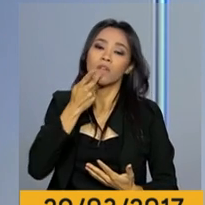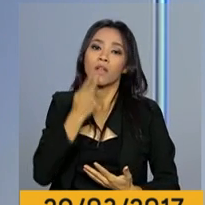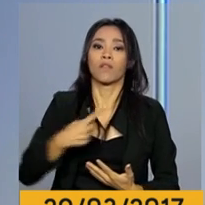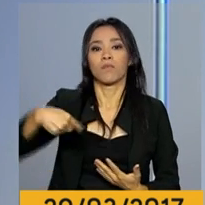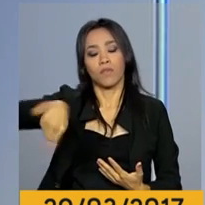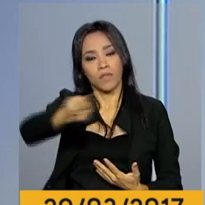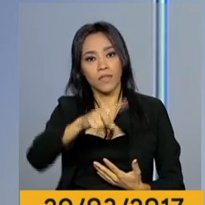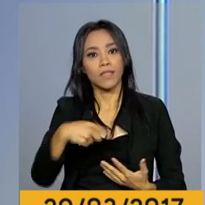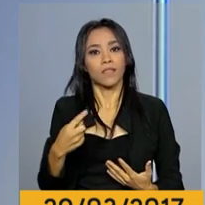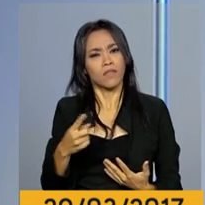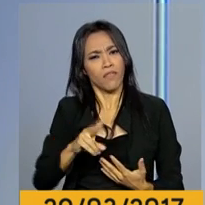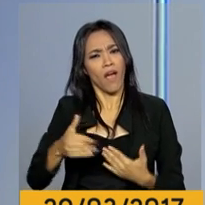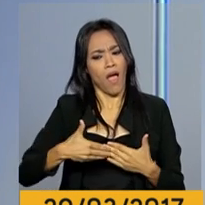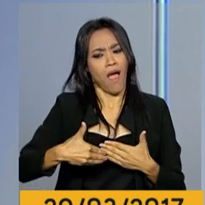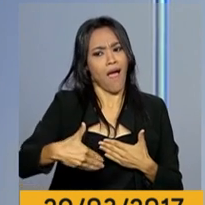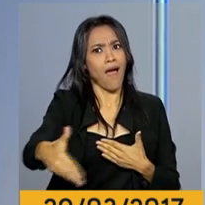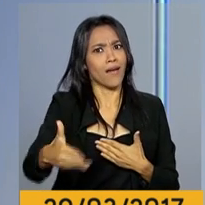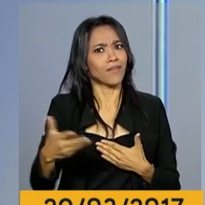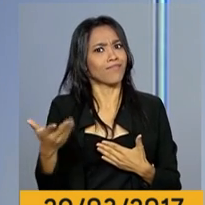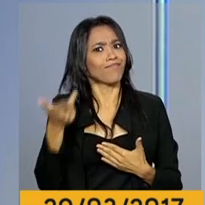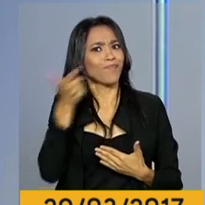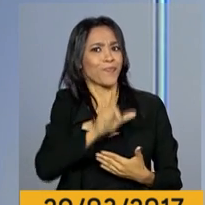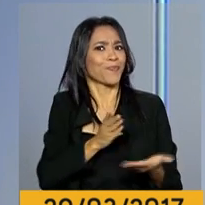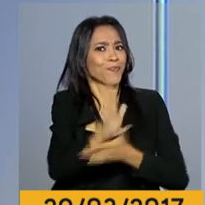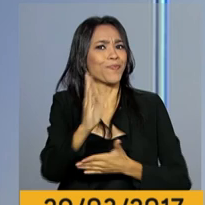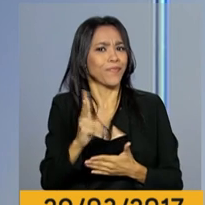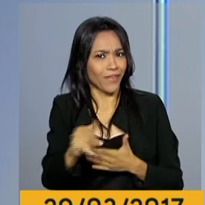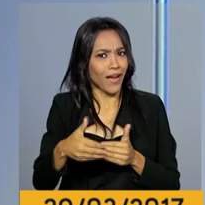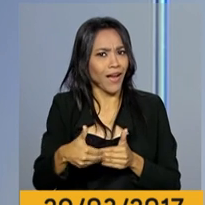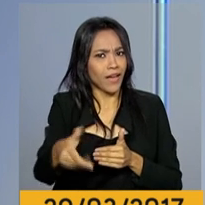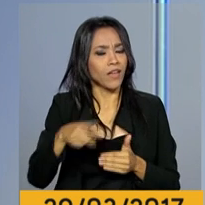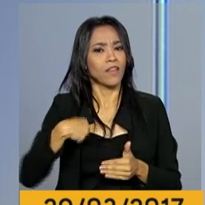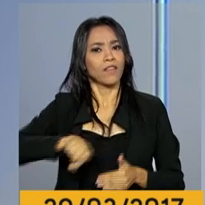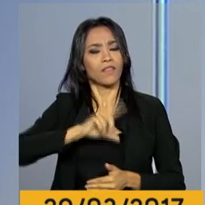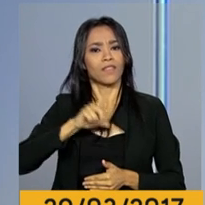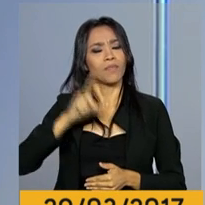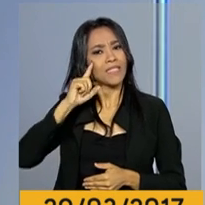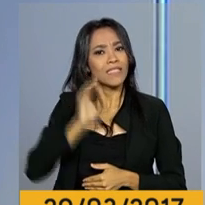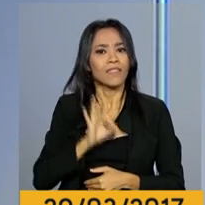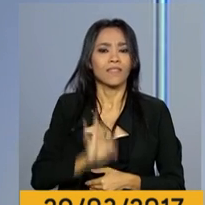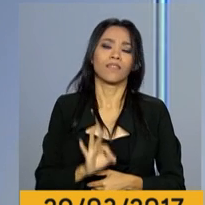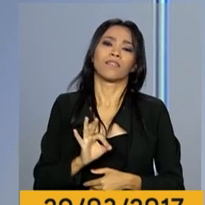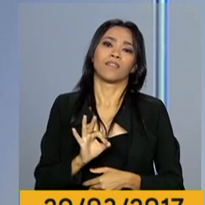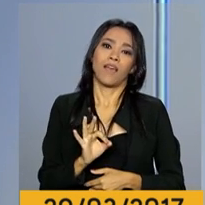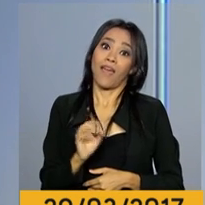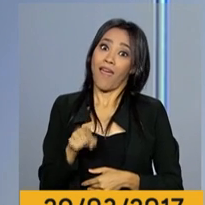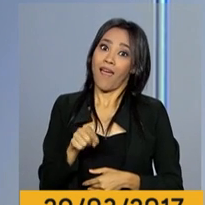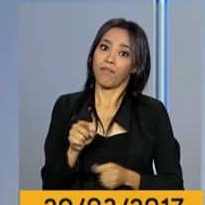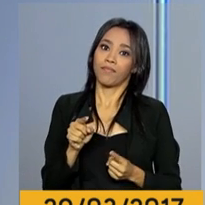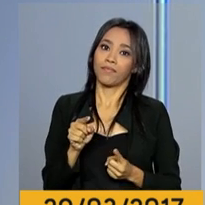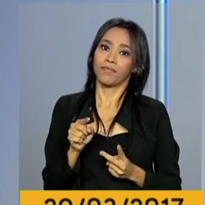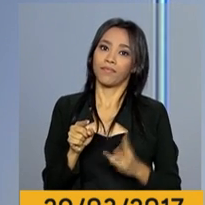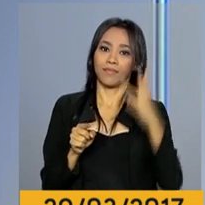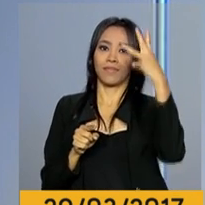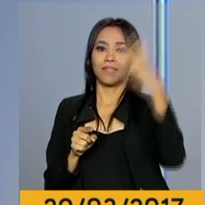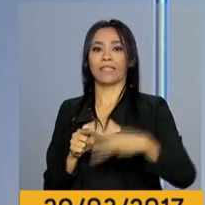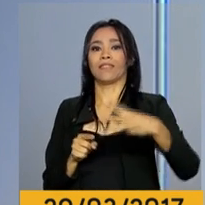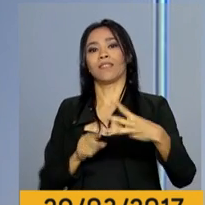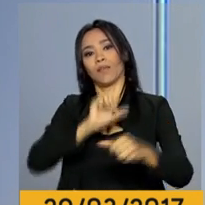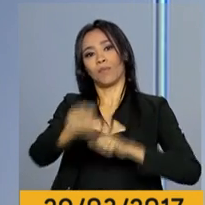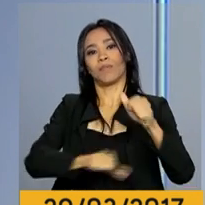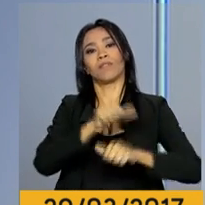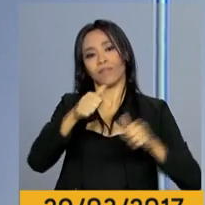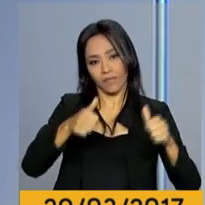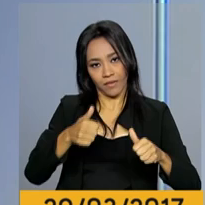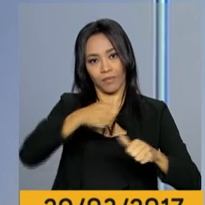ser aprovado nós temos absoluta convicção de ser a terceira reforma fundamental para o país que